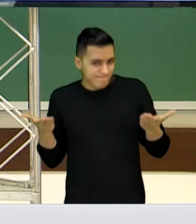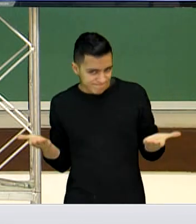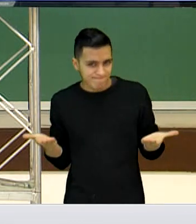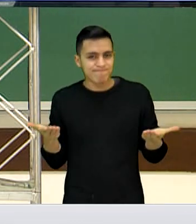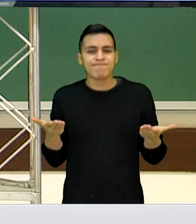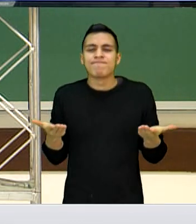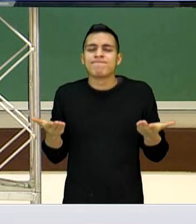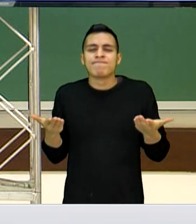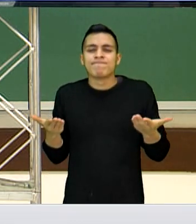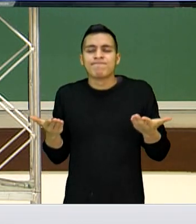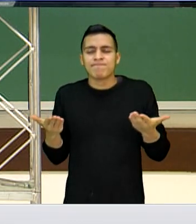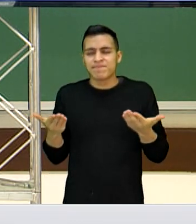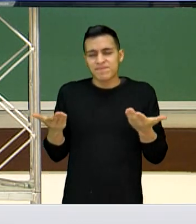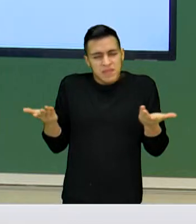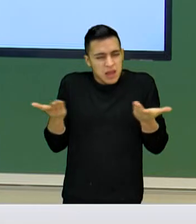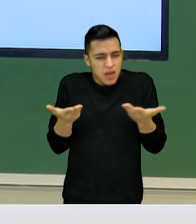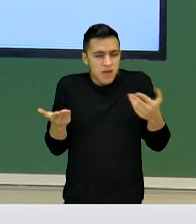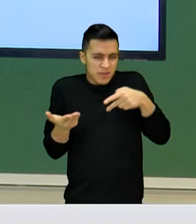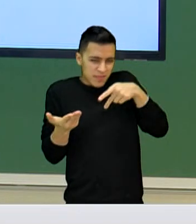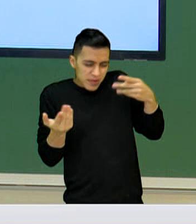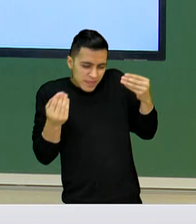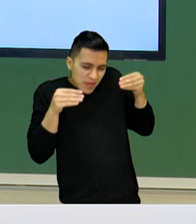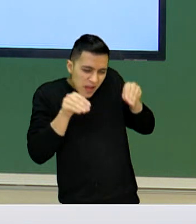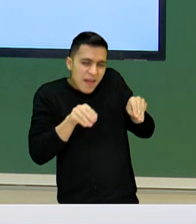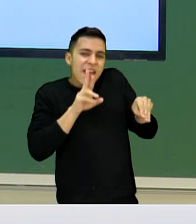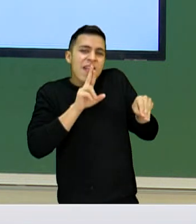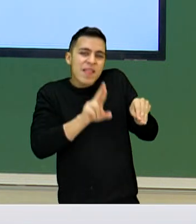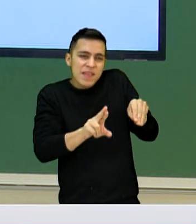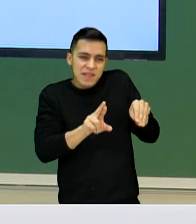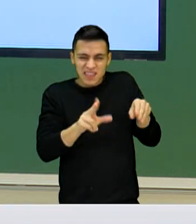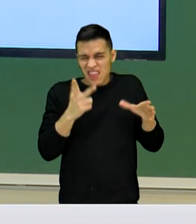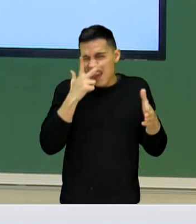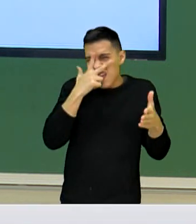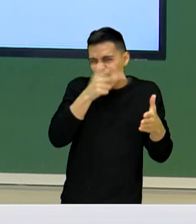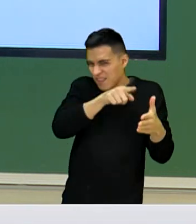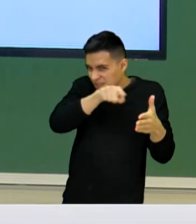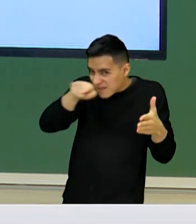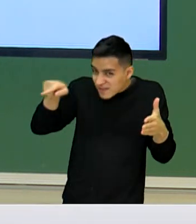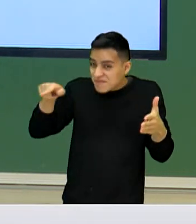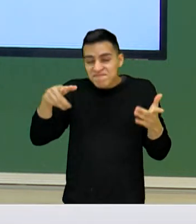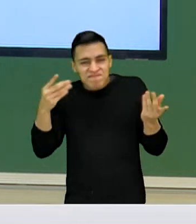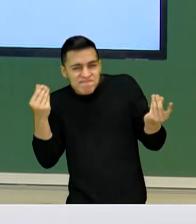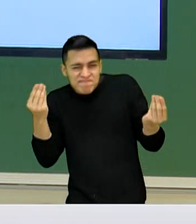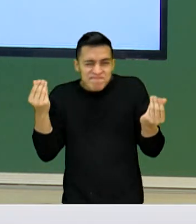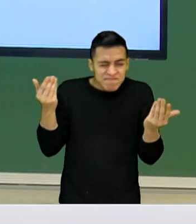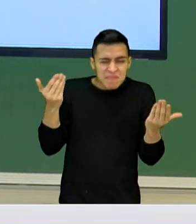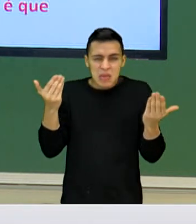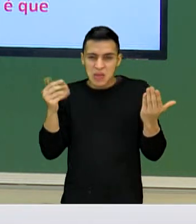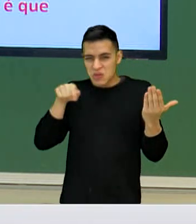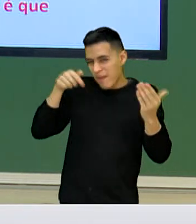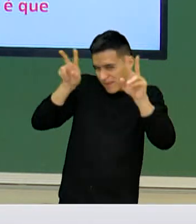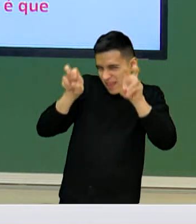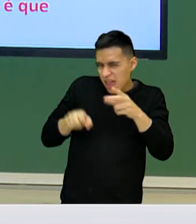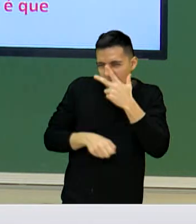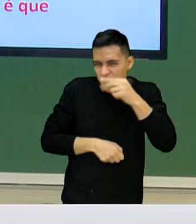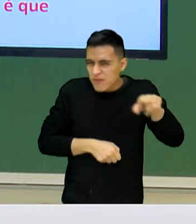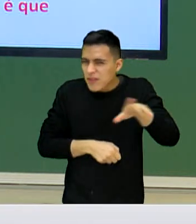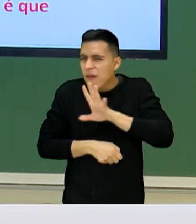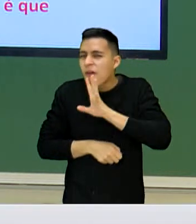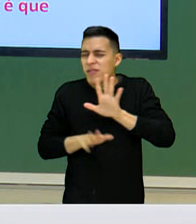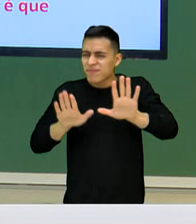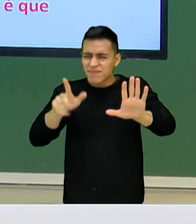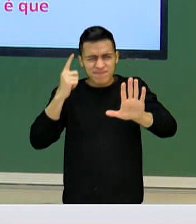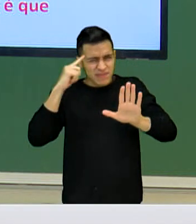Então, a professora fez um gabarito para você. Eu acho que você tem aí uma ideia sobre isso, mas vamos pensar aqui